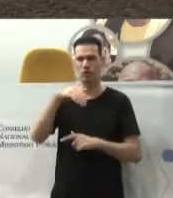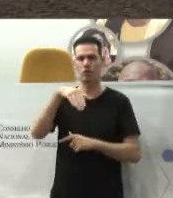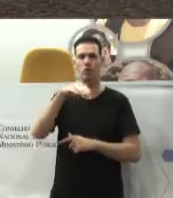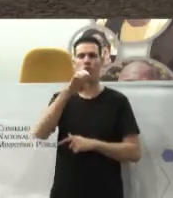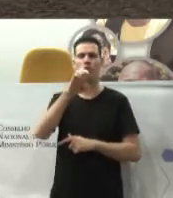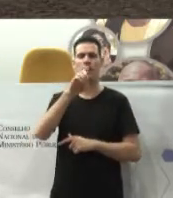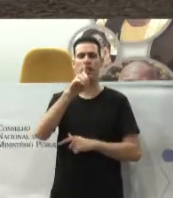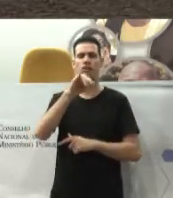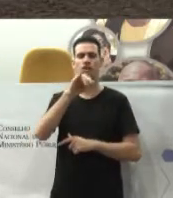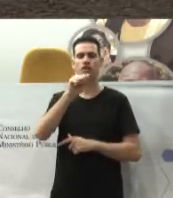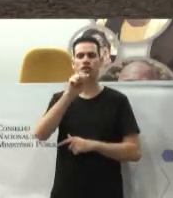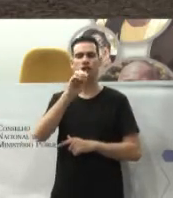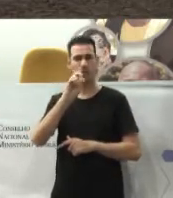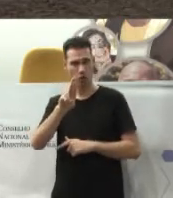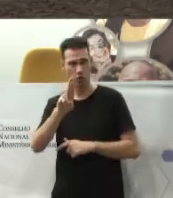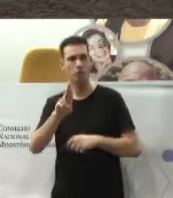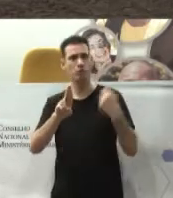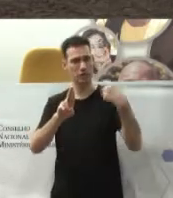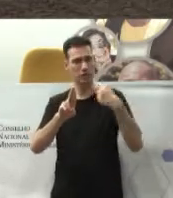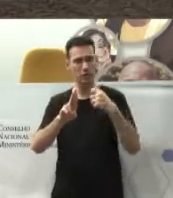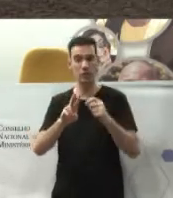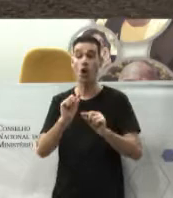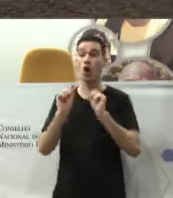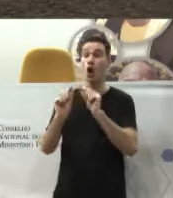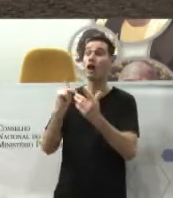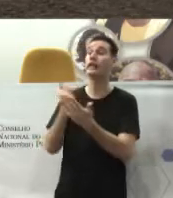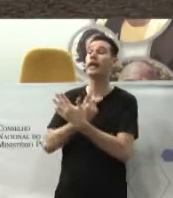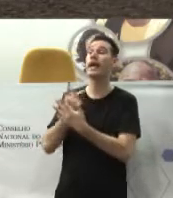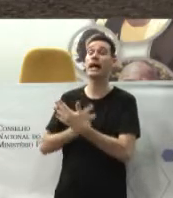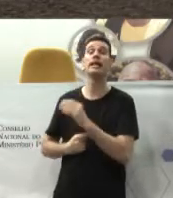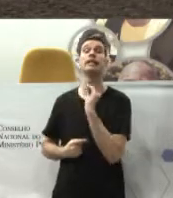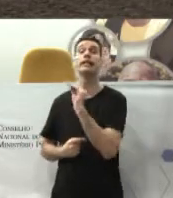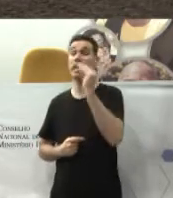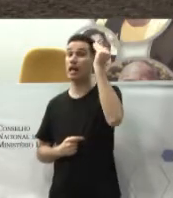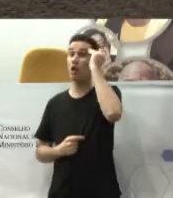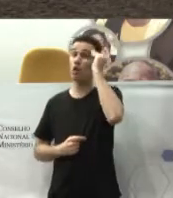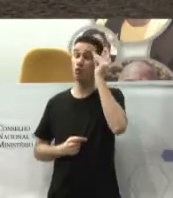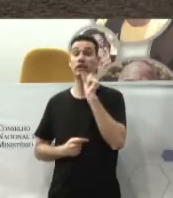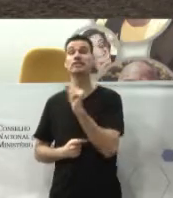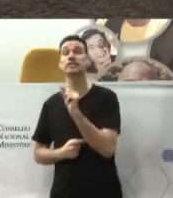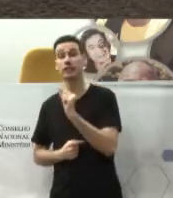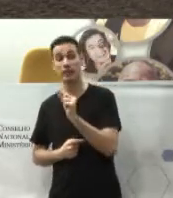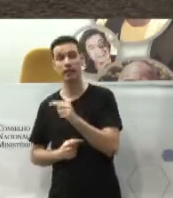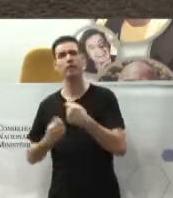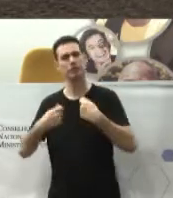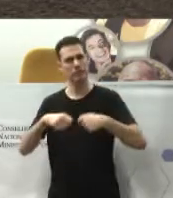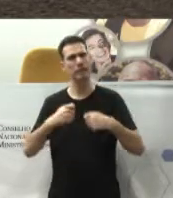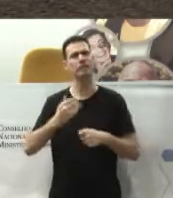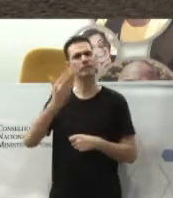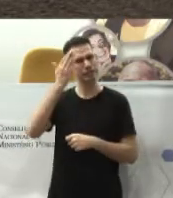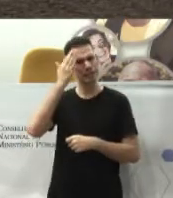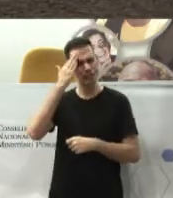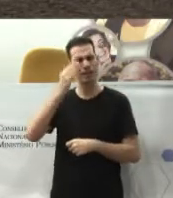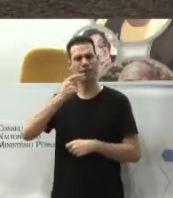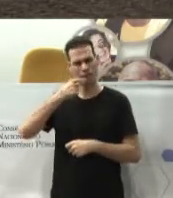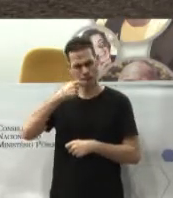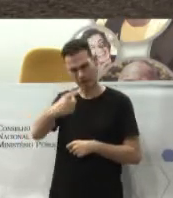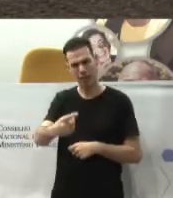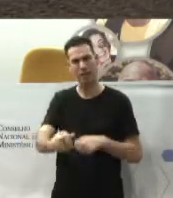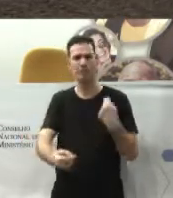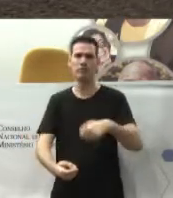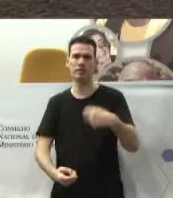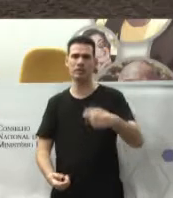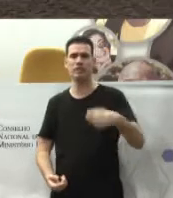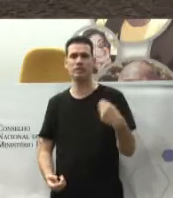que sugerir soluções, tem sim que dizer quem está errado, que é o mediador avaliativo. Ele tem que dizer quem está errado,